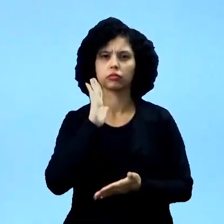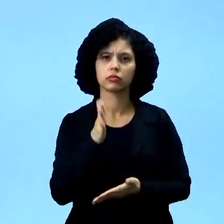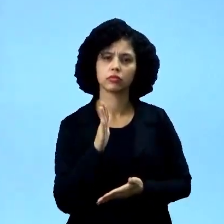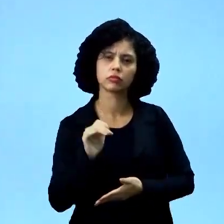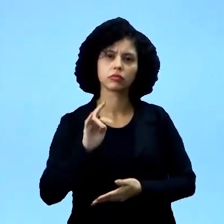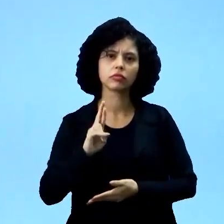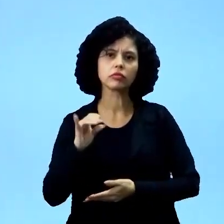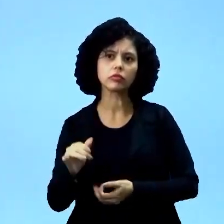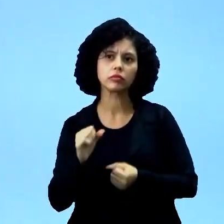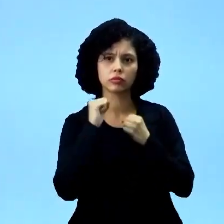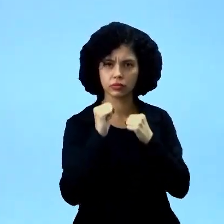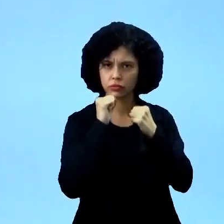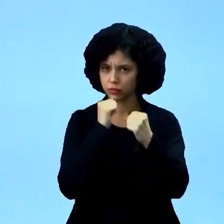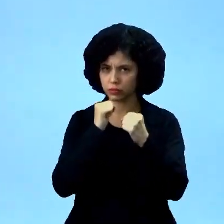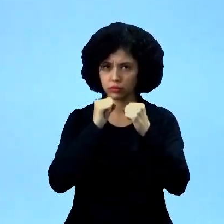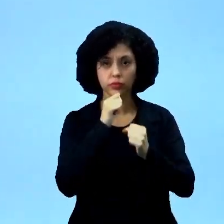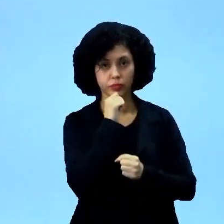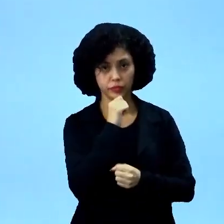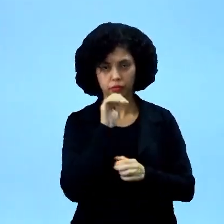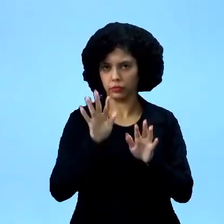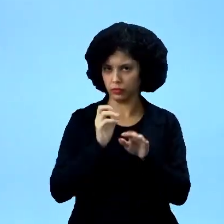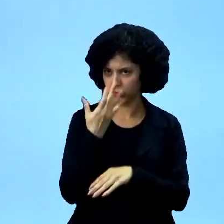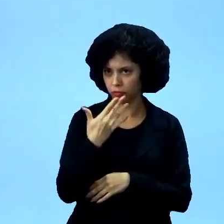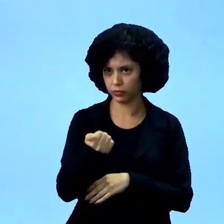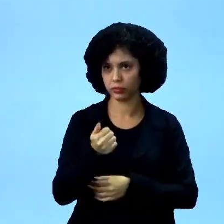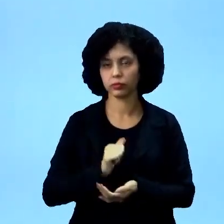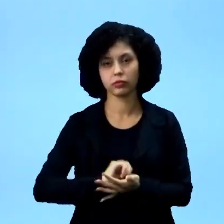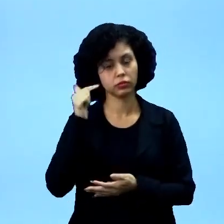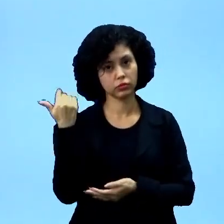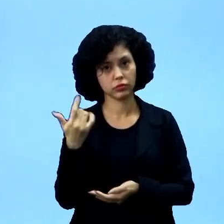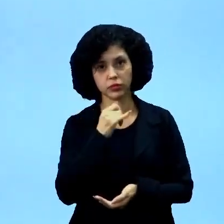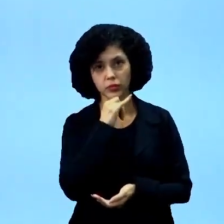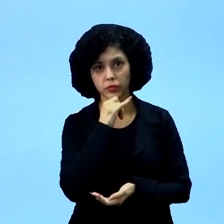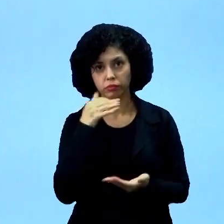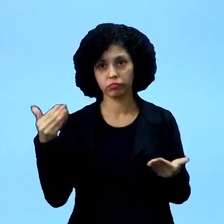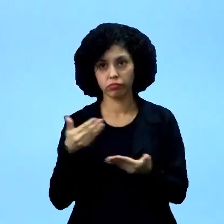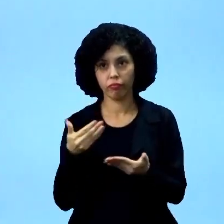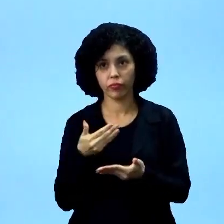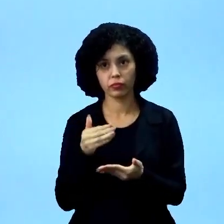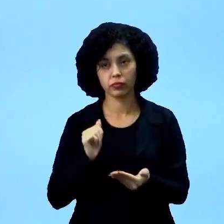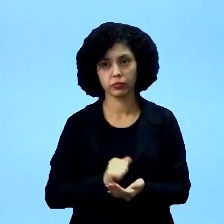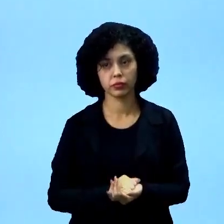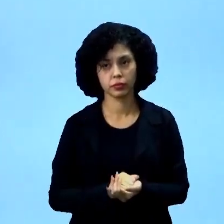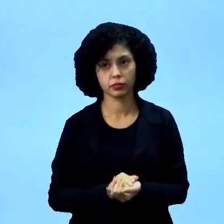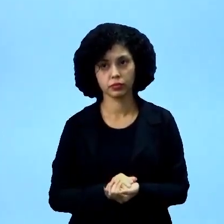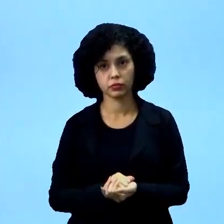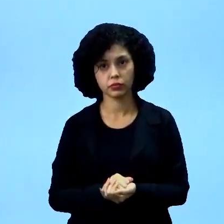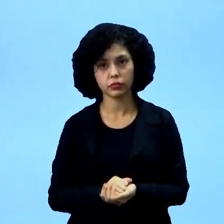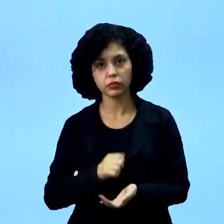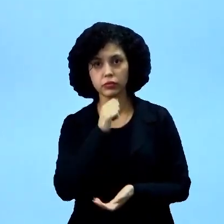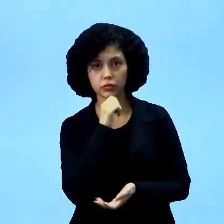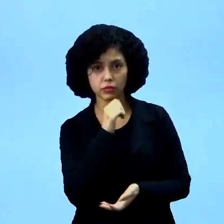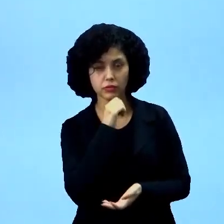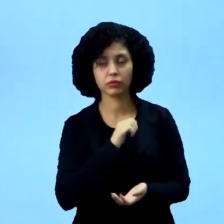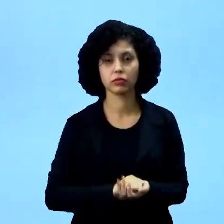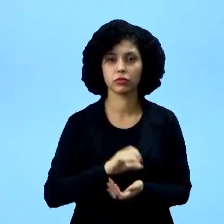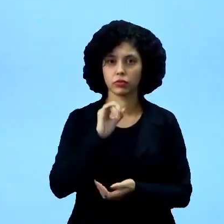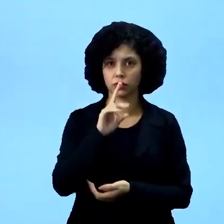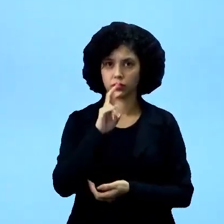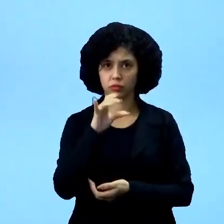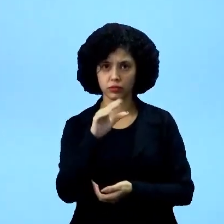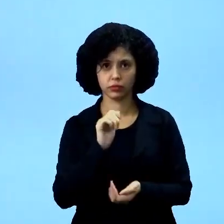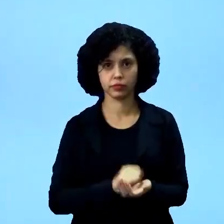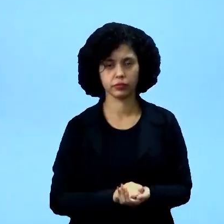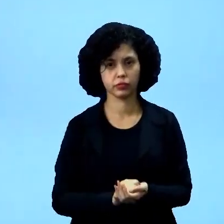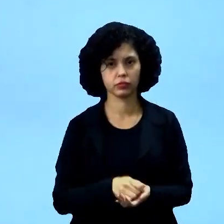molejo, mais de dinâmica, mais de movimento. Tranquilo? Não que as outras não sejam. Por exemplo, os ninjas são super velozes e são da parte oriental.